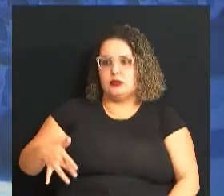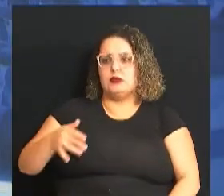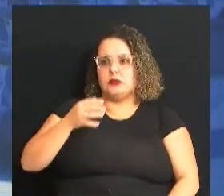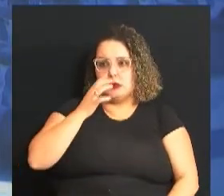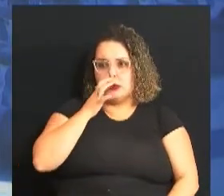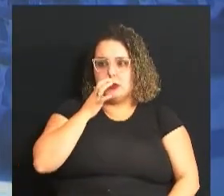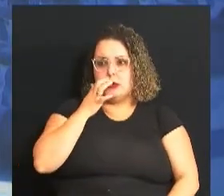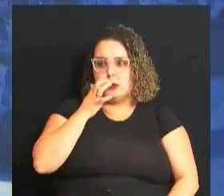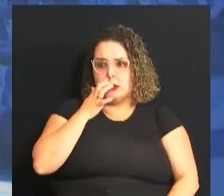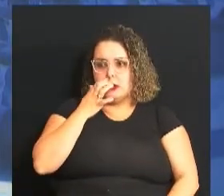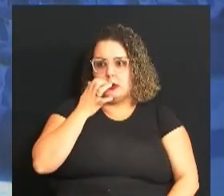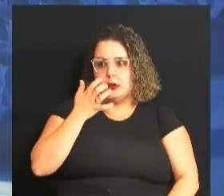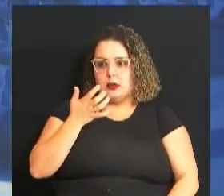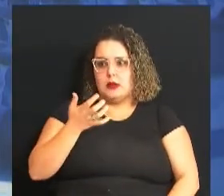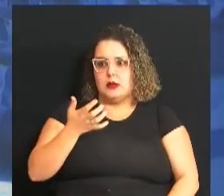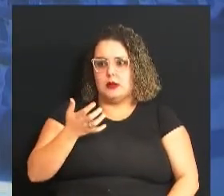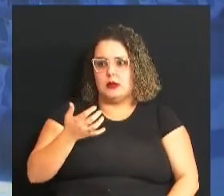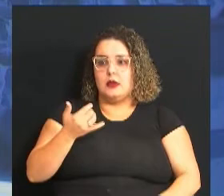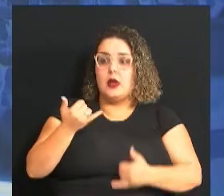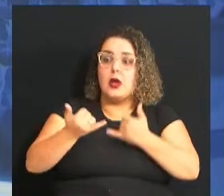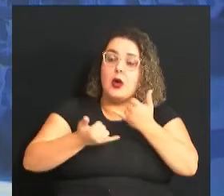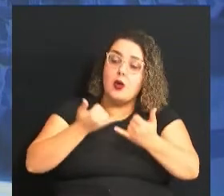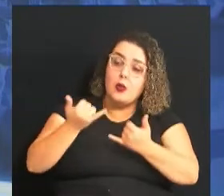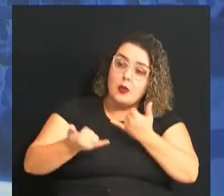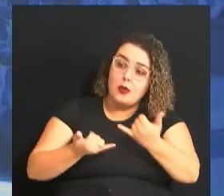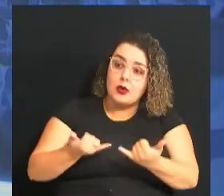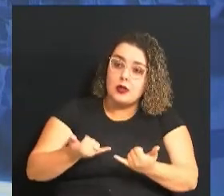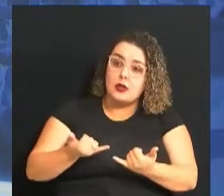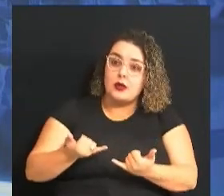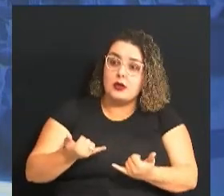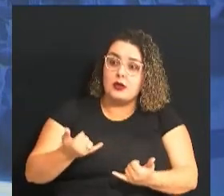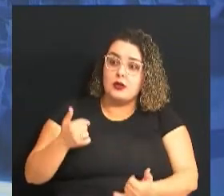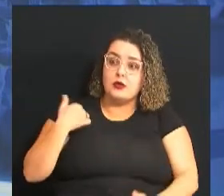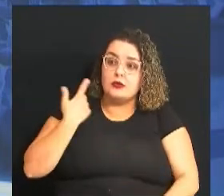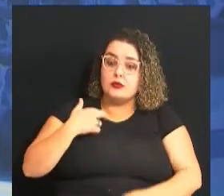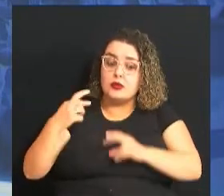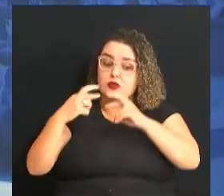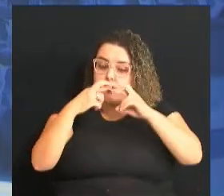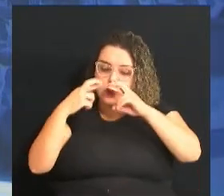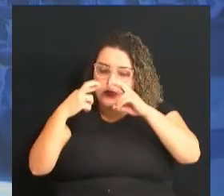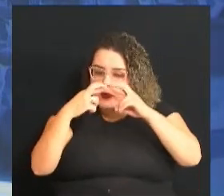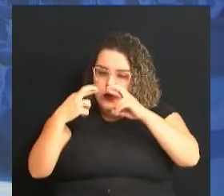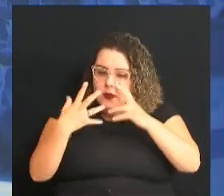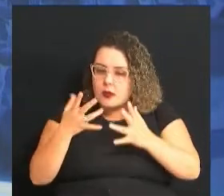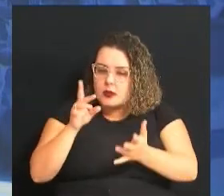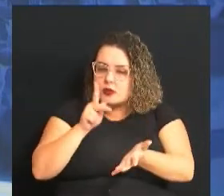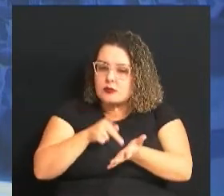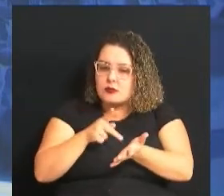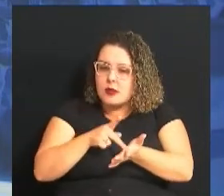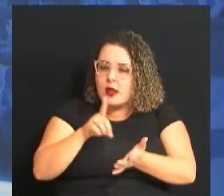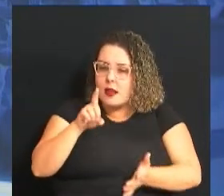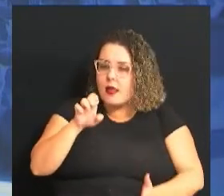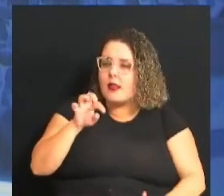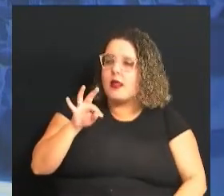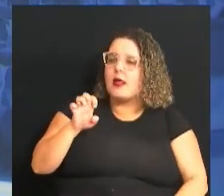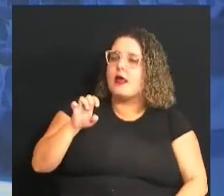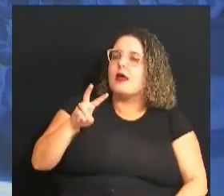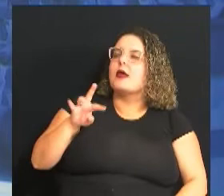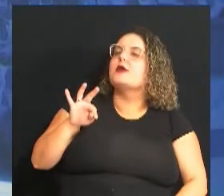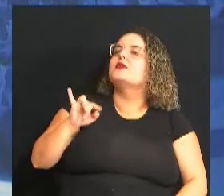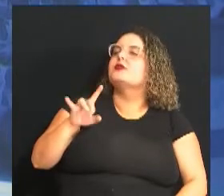é, eu brinco que nós somos verdadeiros detetives. Achar lá Às quando vezes, tudo